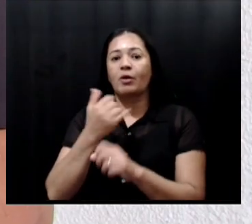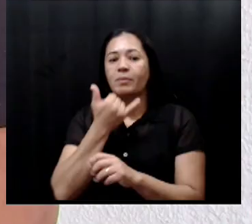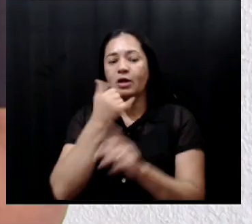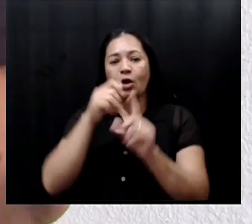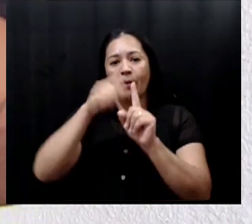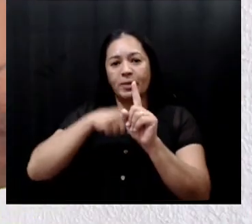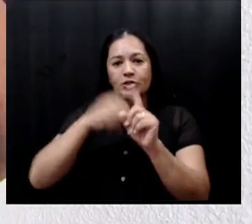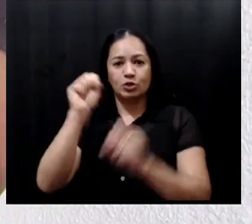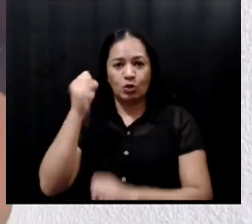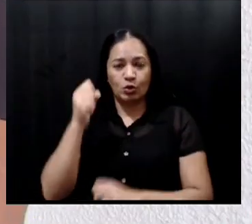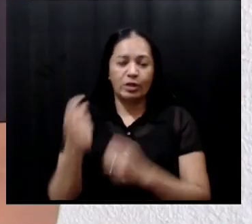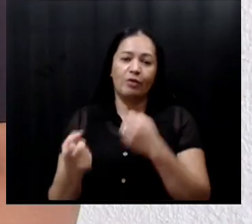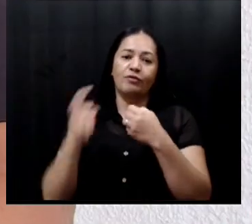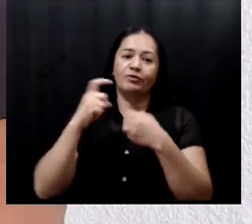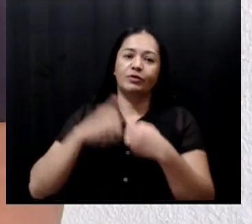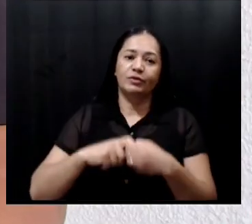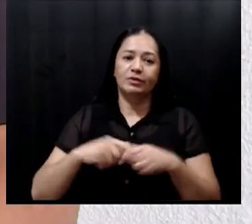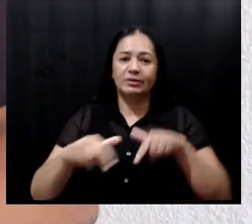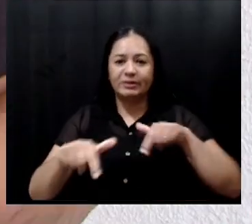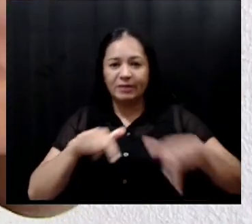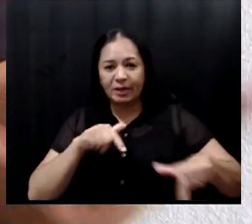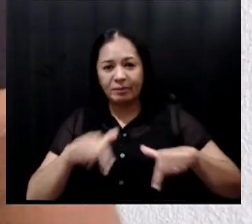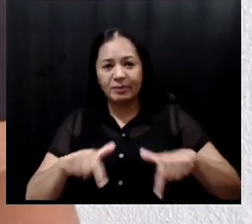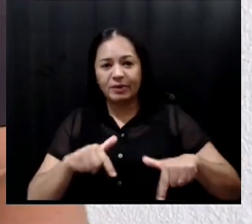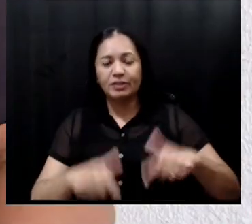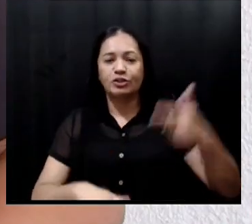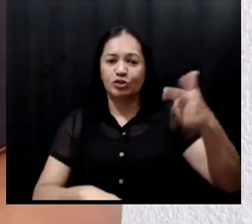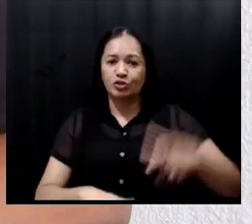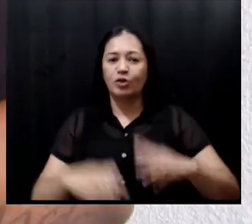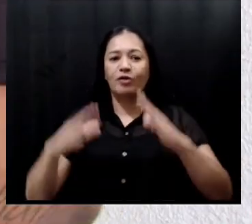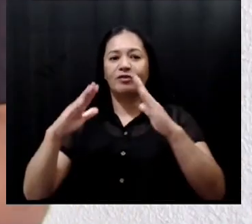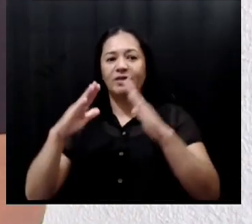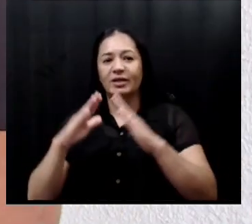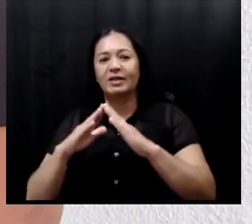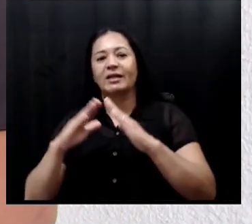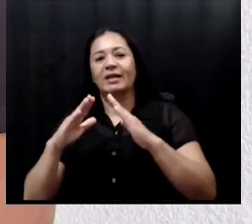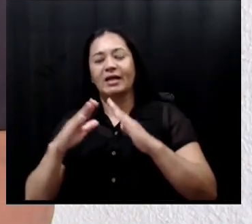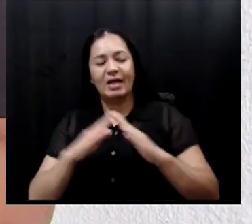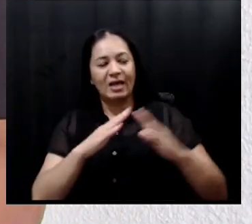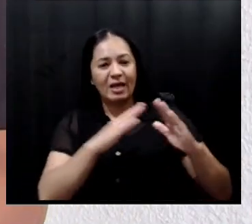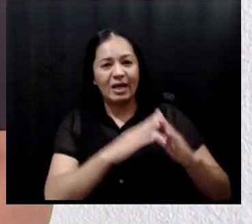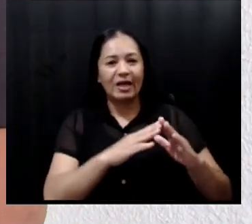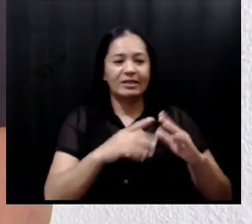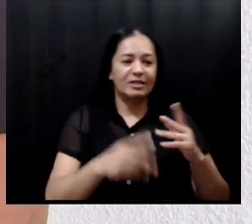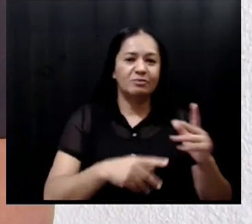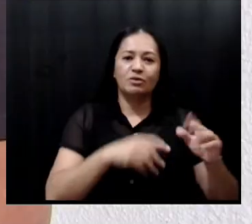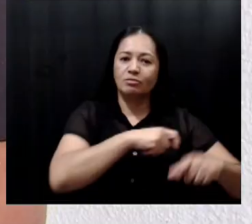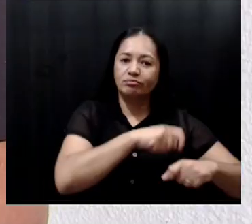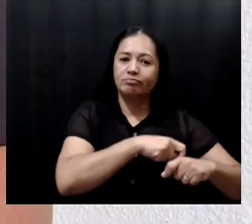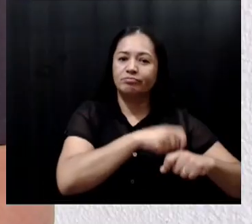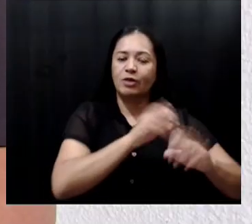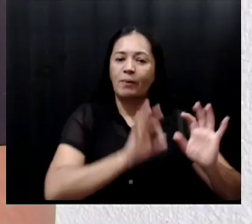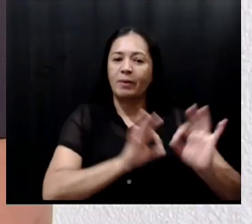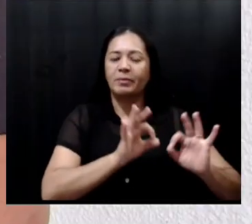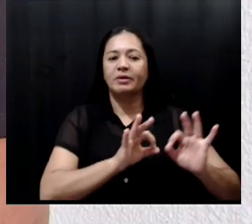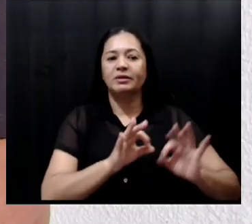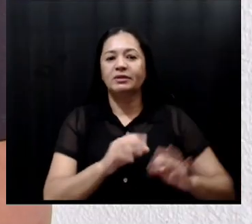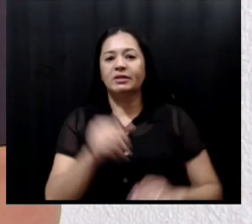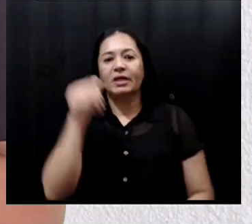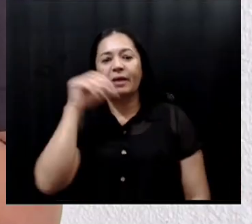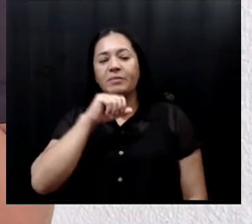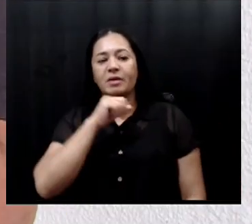voltei, trabalhei de novo em casas de família, fazendo comida, assim. Aí minha mãe chamou eu um dia e